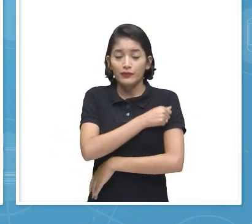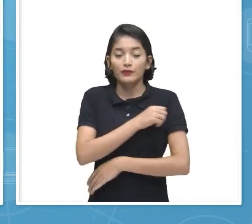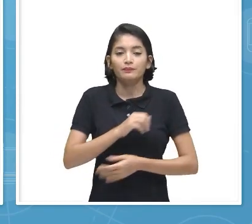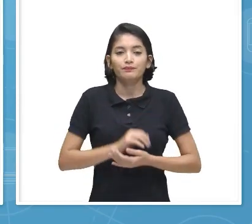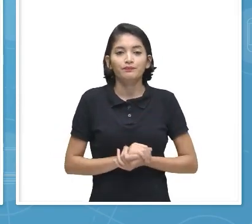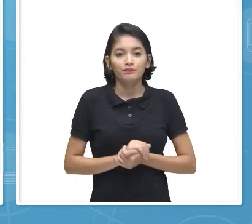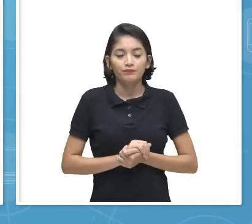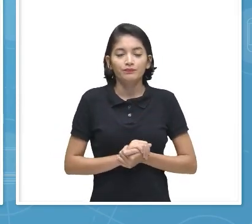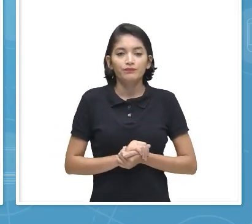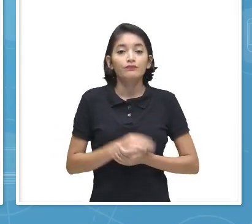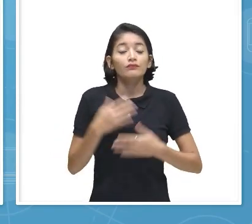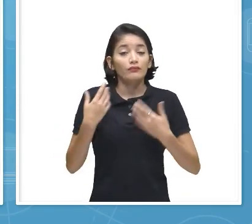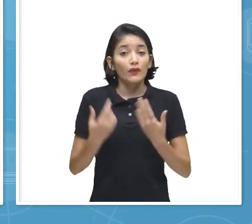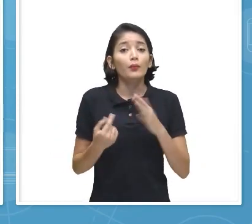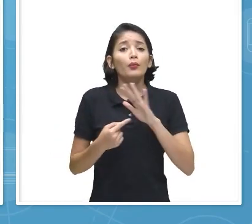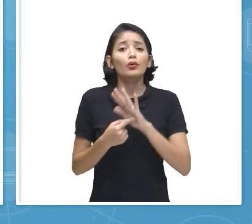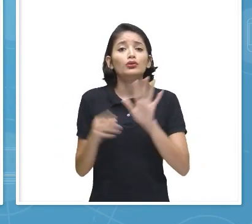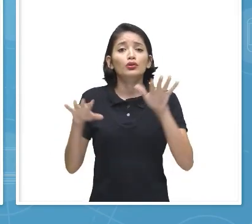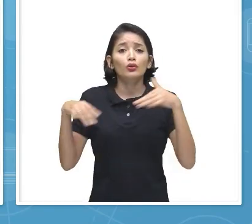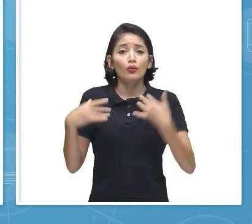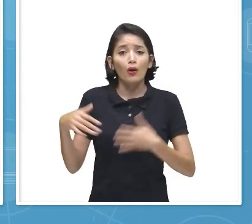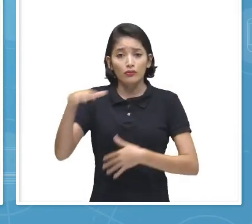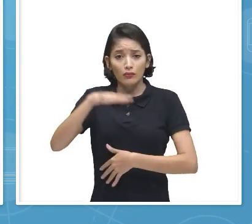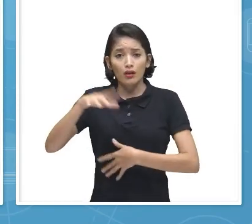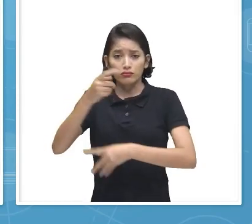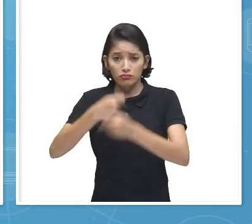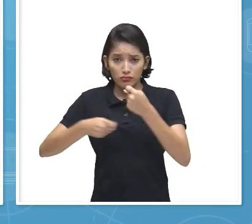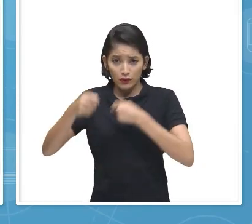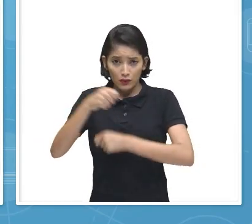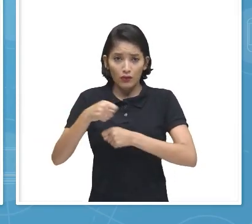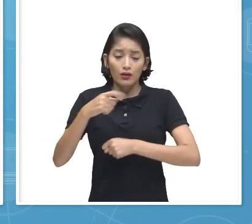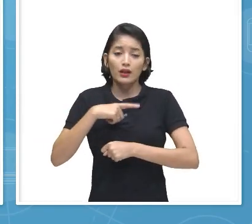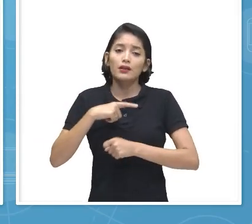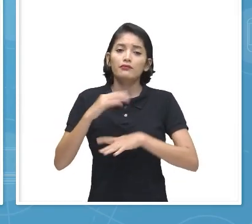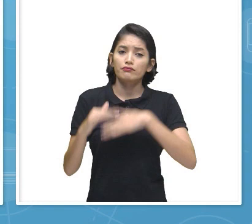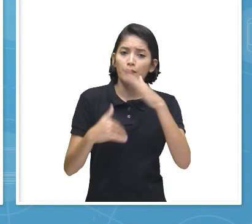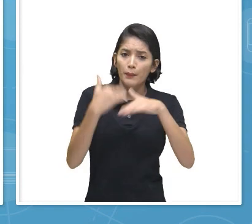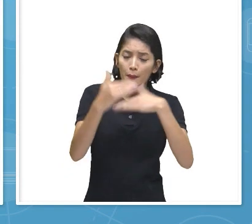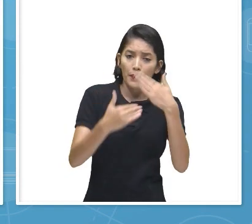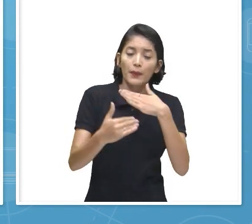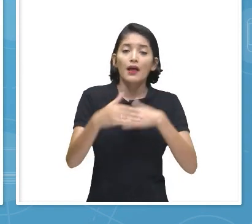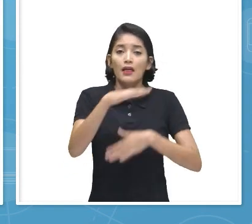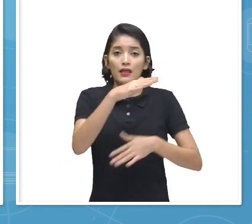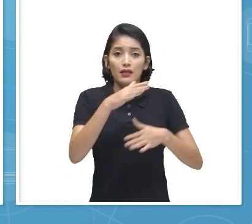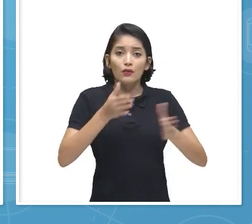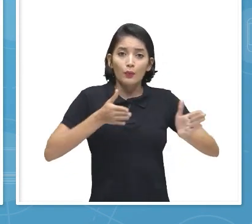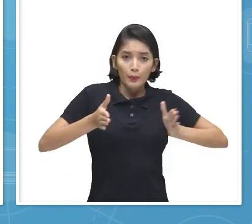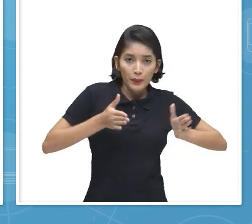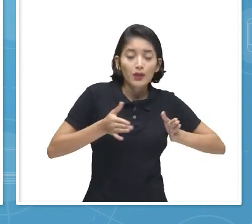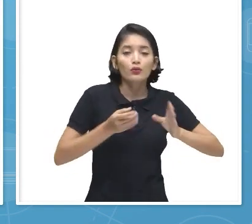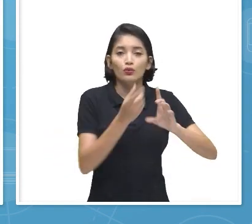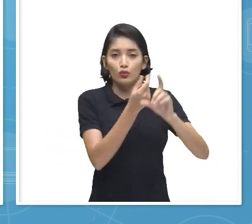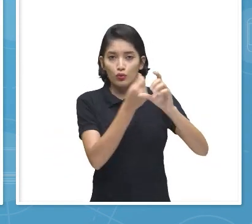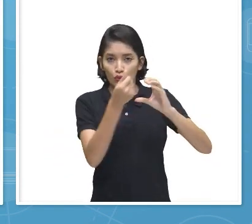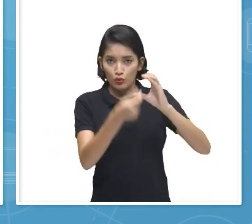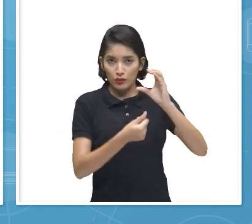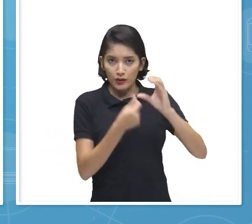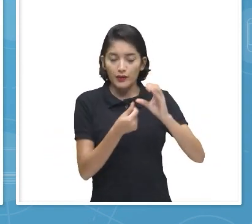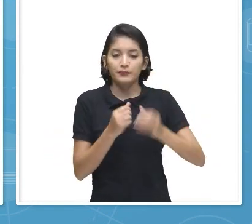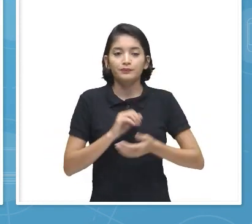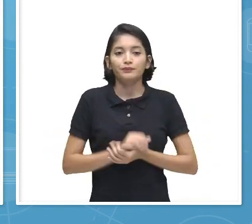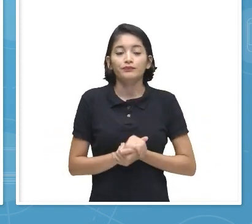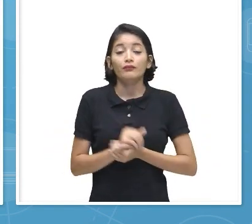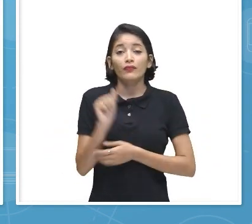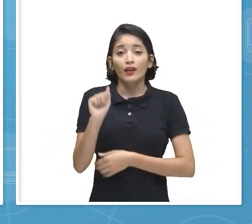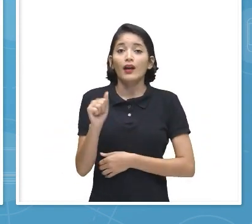questão. Identifique qual setor econômico que mais se desenvolveu na fase do capitalismo financeiro. A, primário,